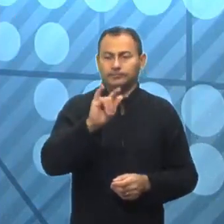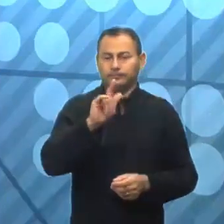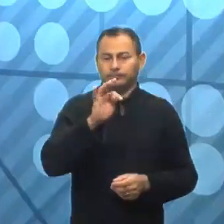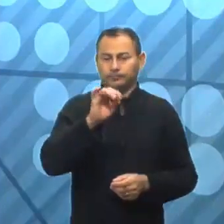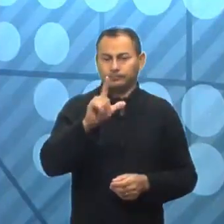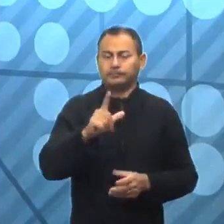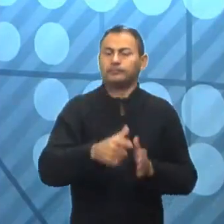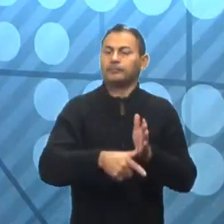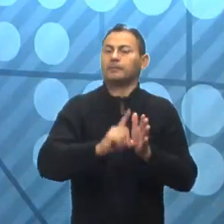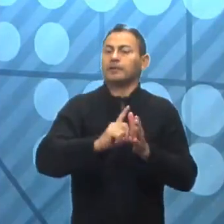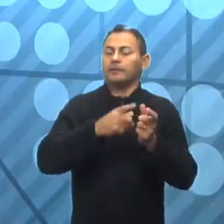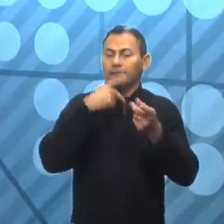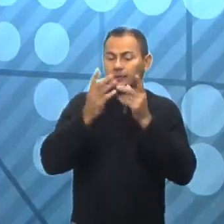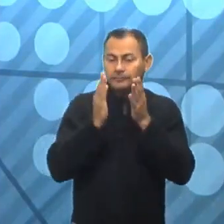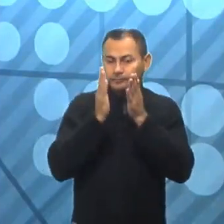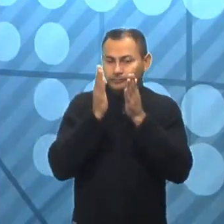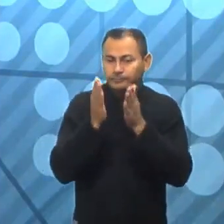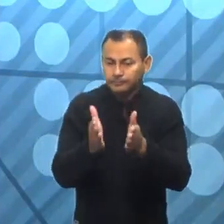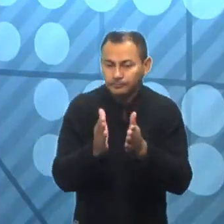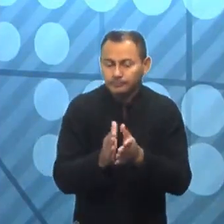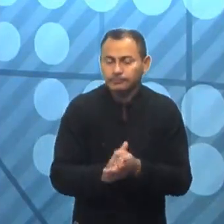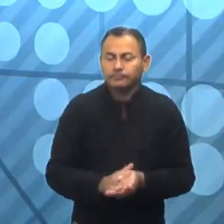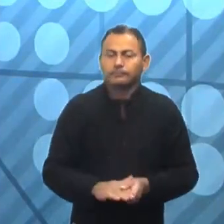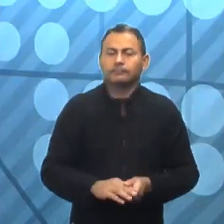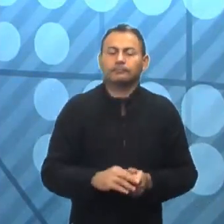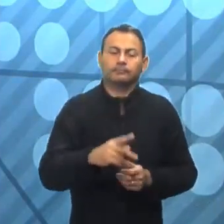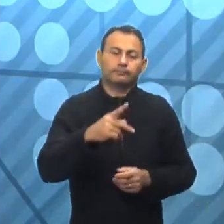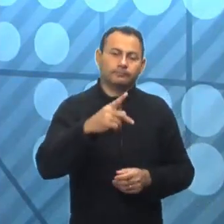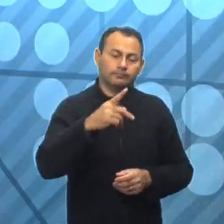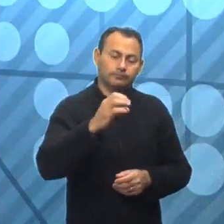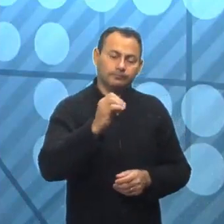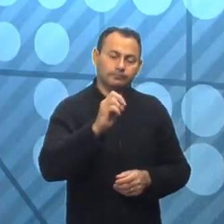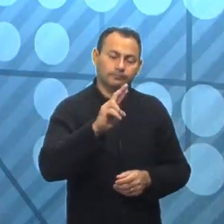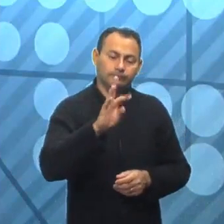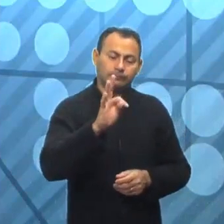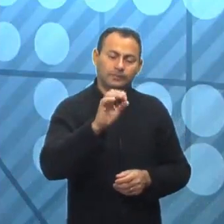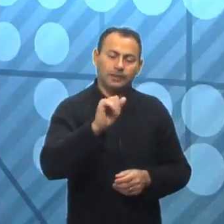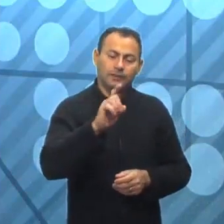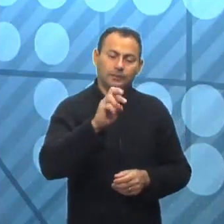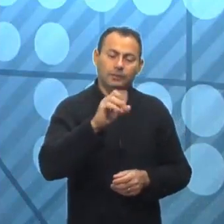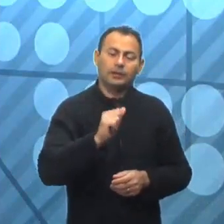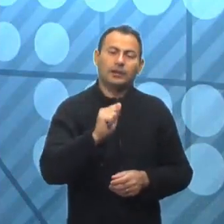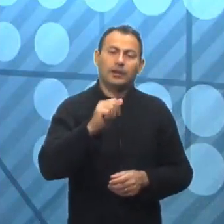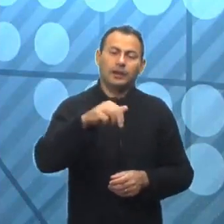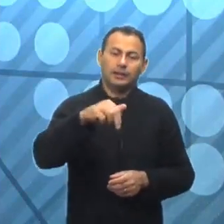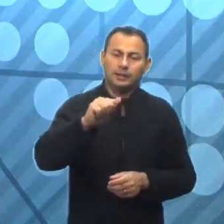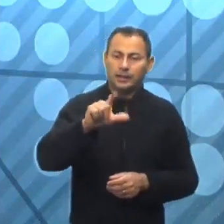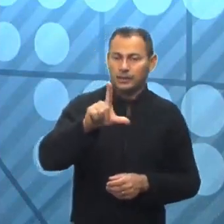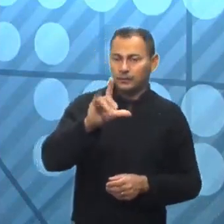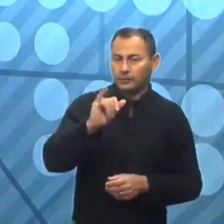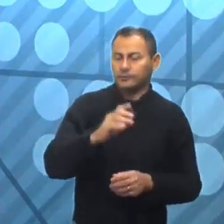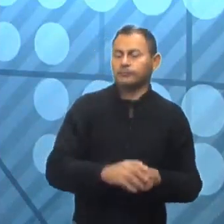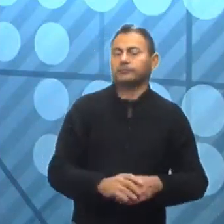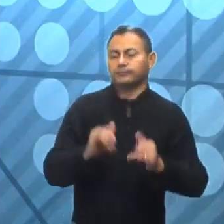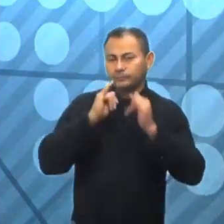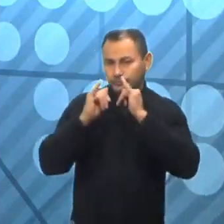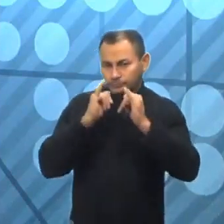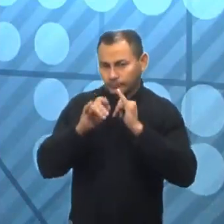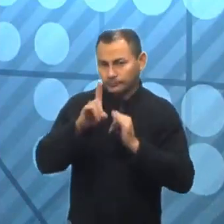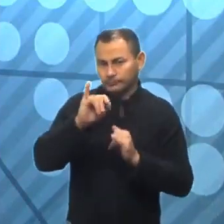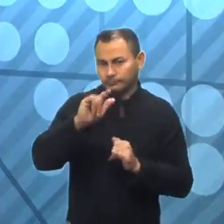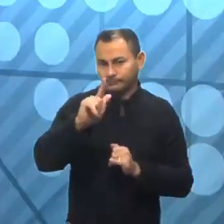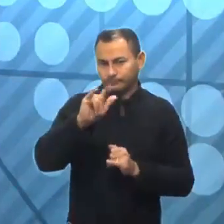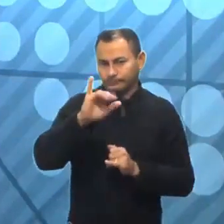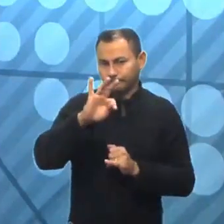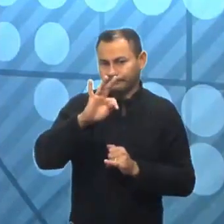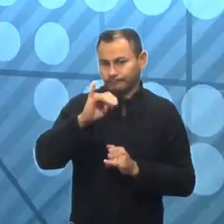Como eu falei, a gente vai focar no caso em que a portadora é analógica e a informação ela é digital, que